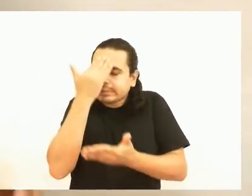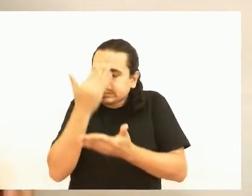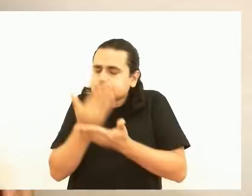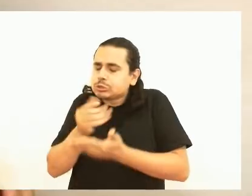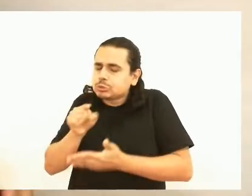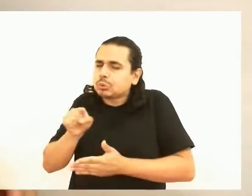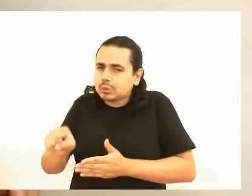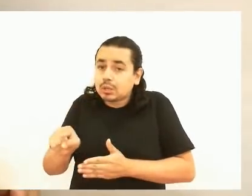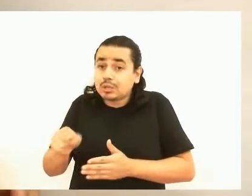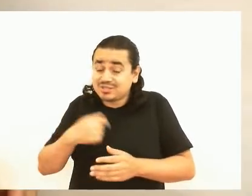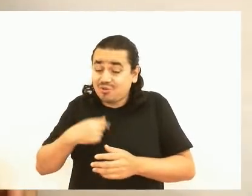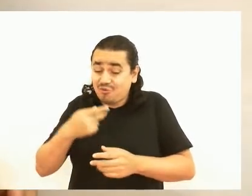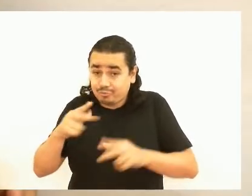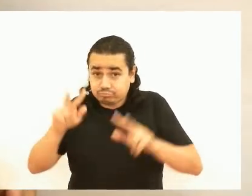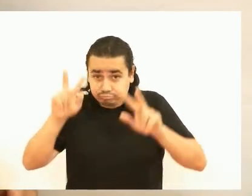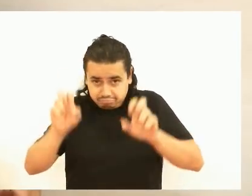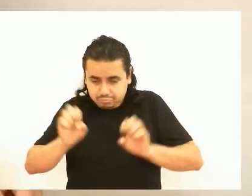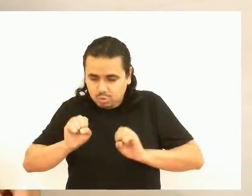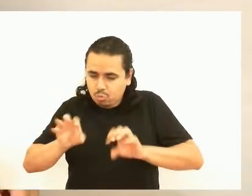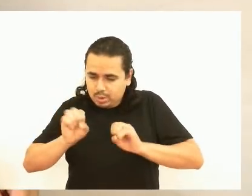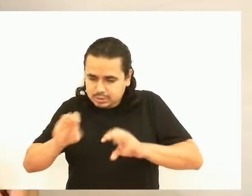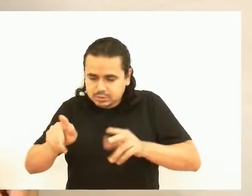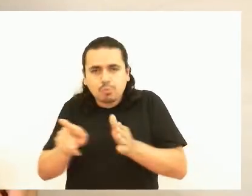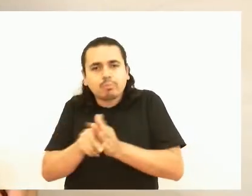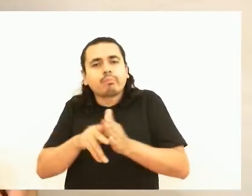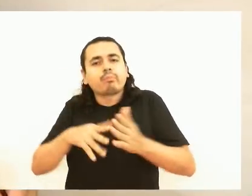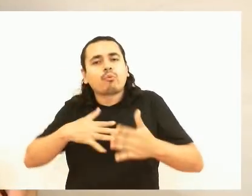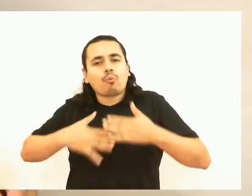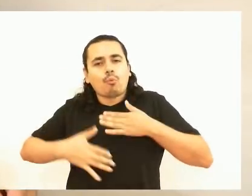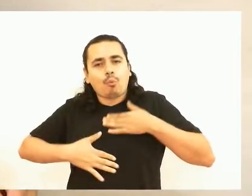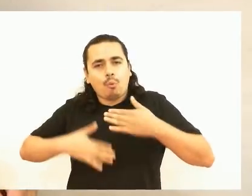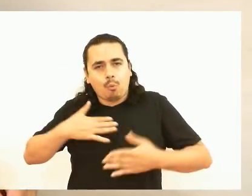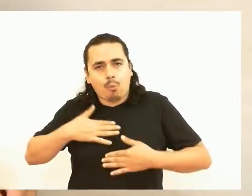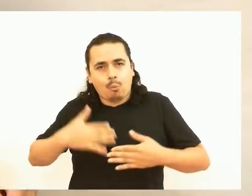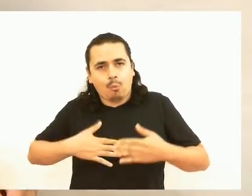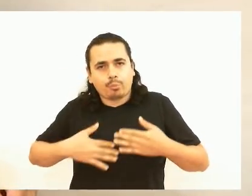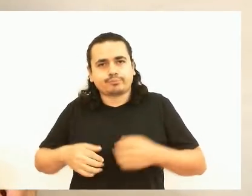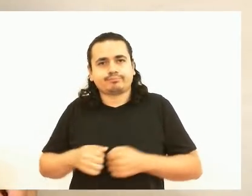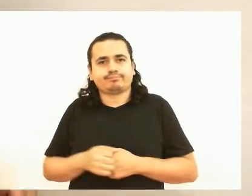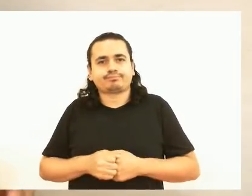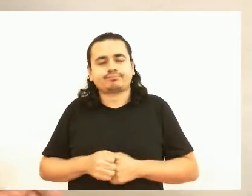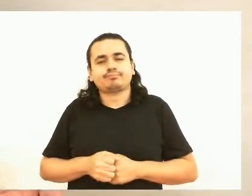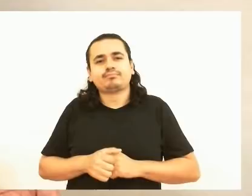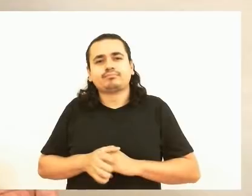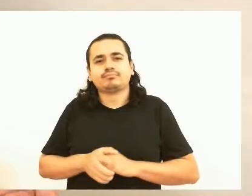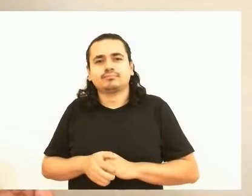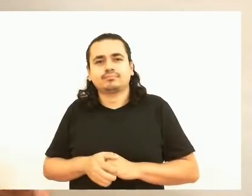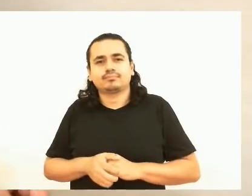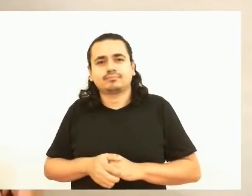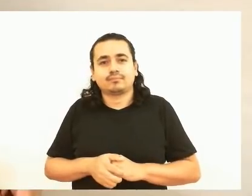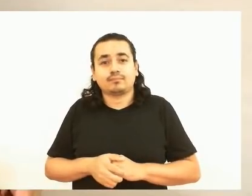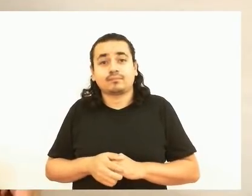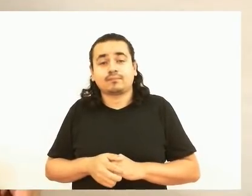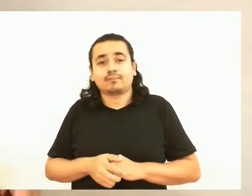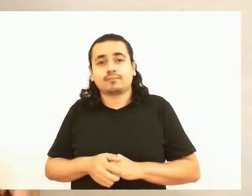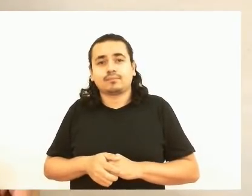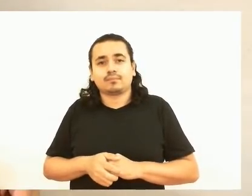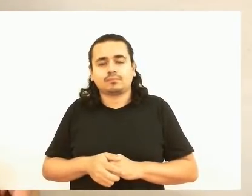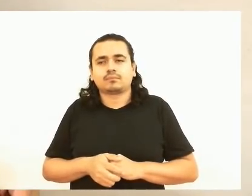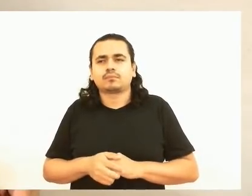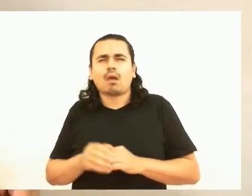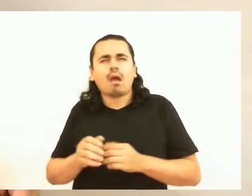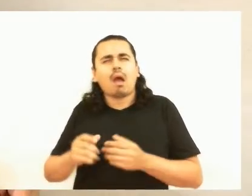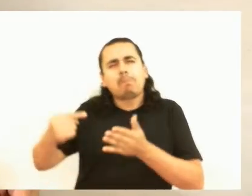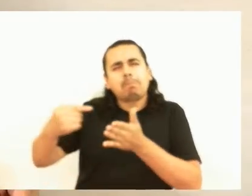não é quando fala de educação do corpo e nem a quando me